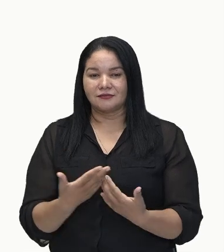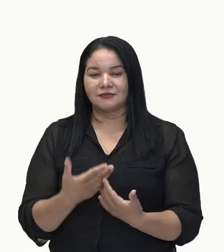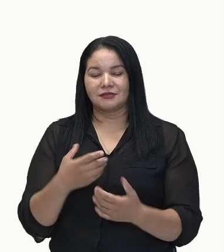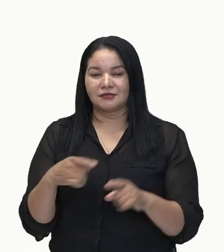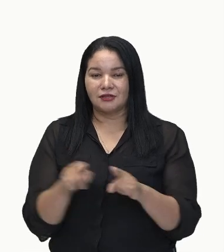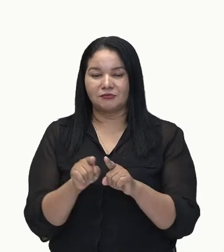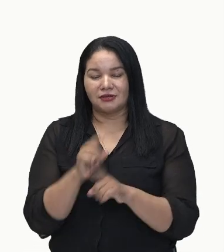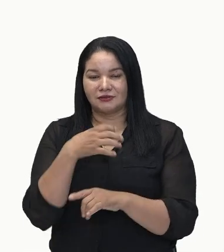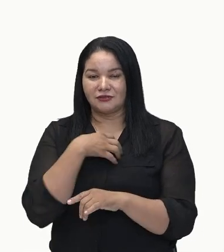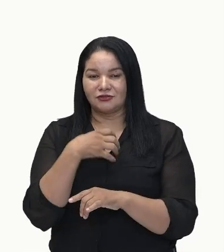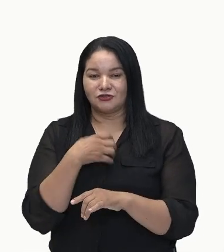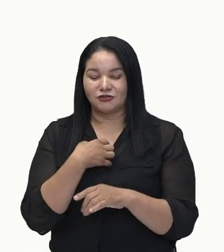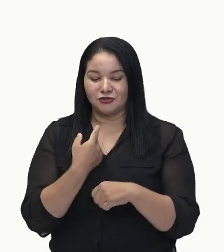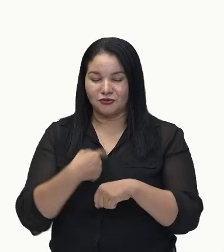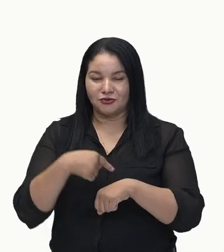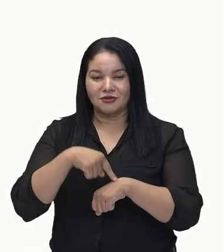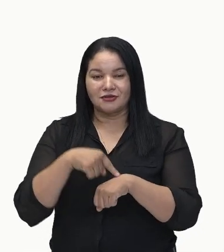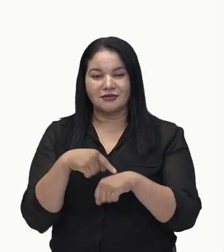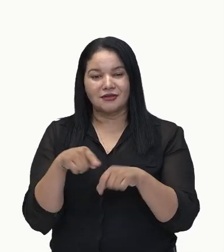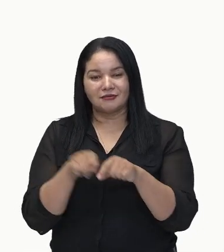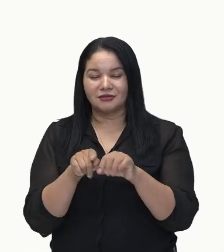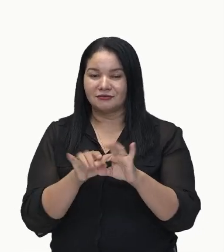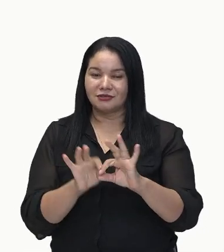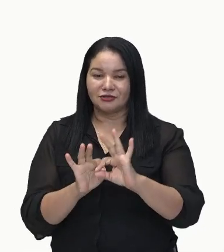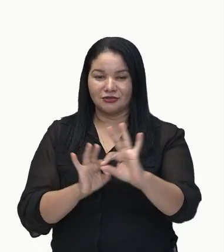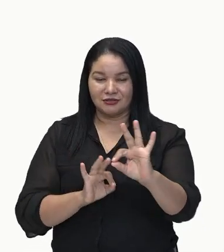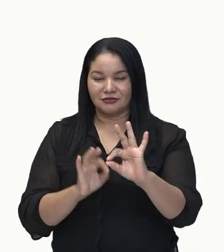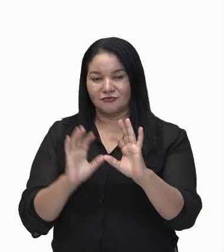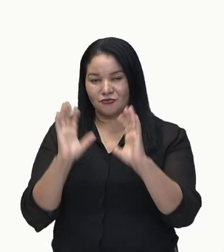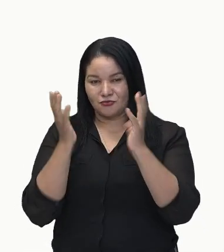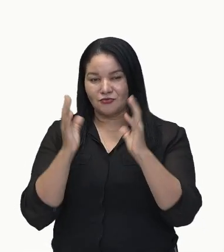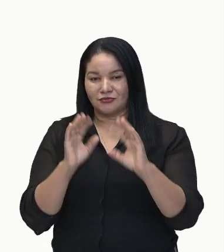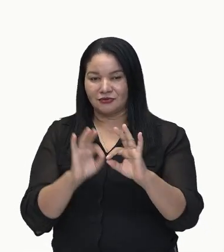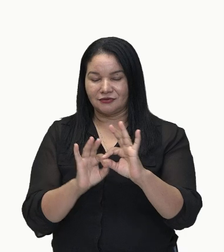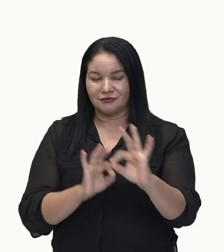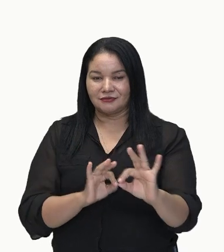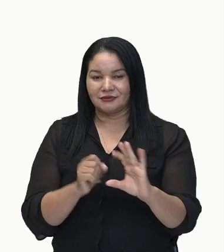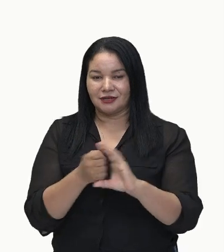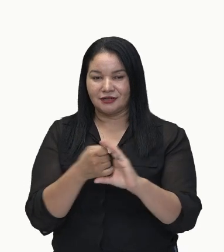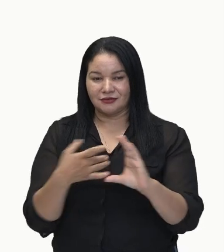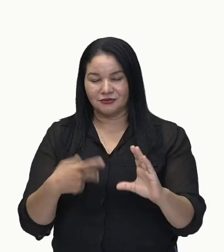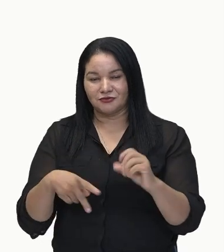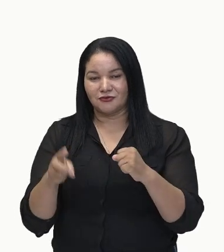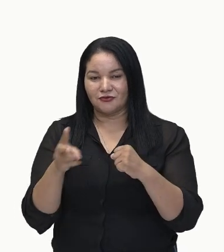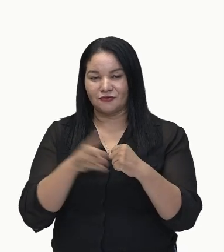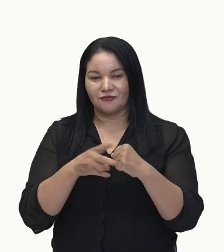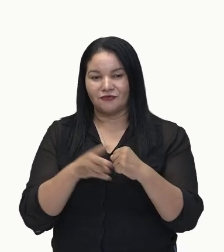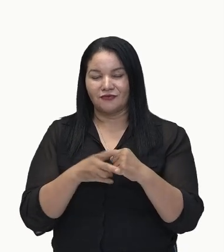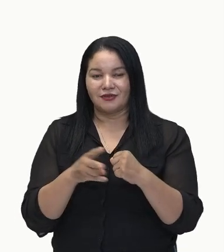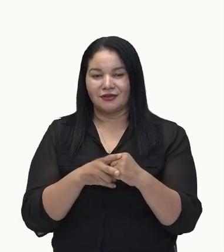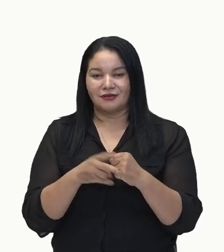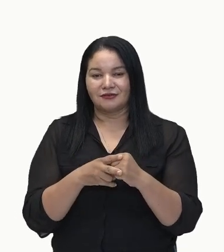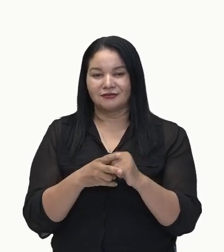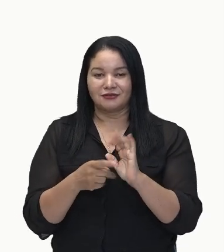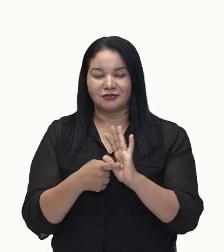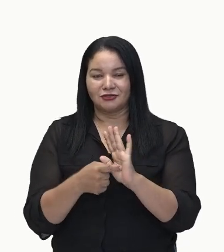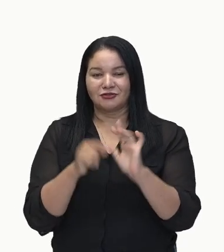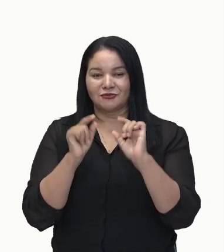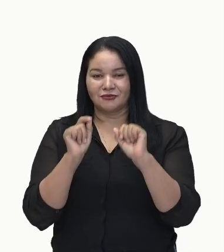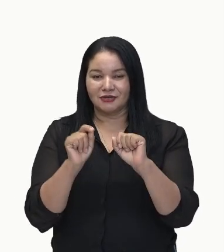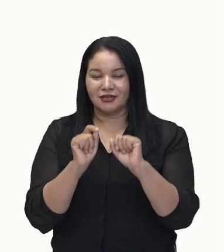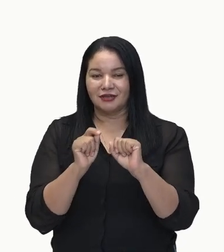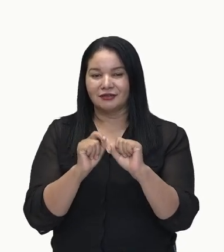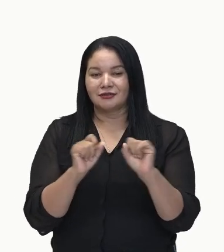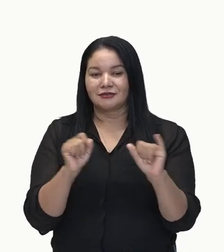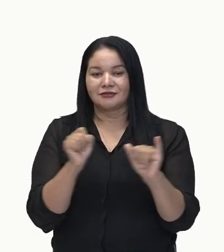bom? Muito bem, são características dos verbos impessoais que vão indicar sujeito